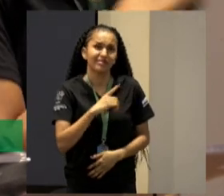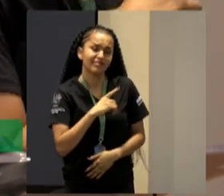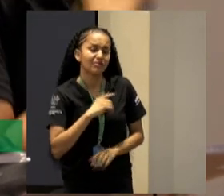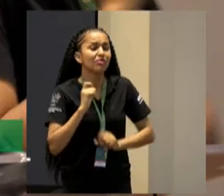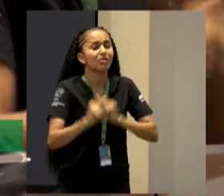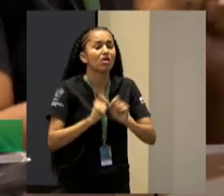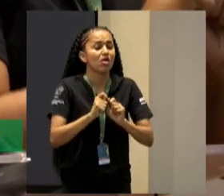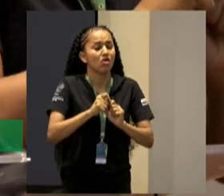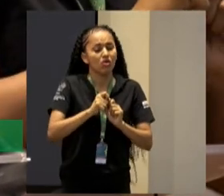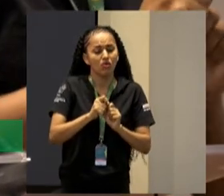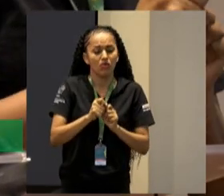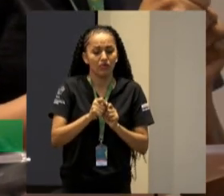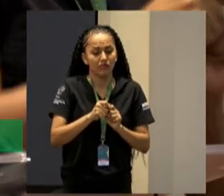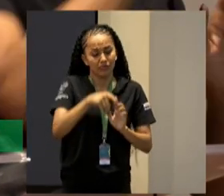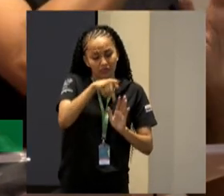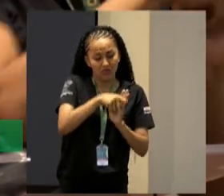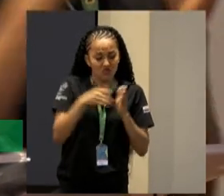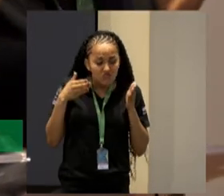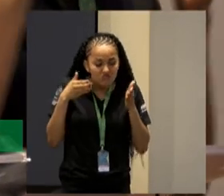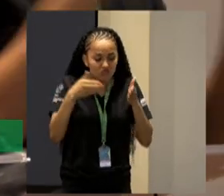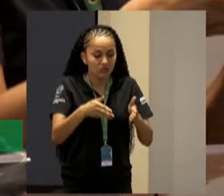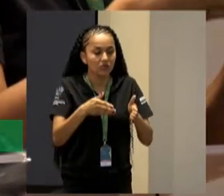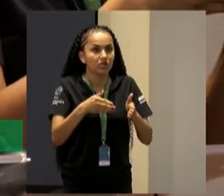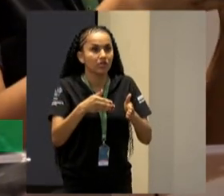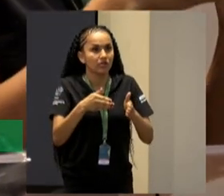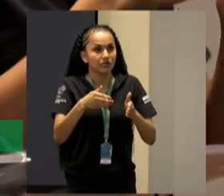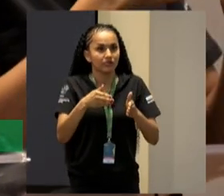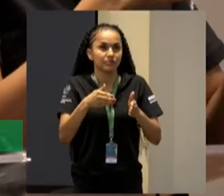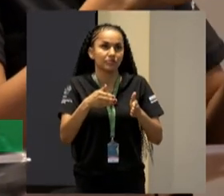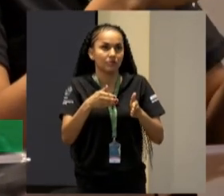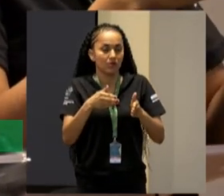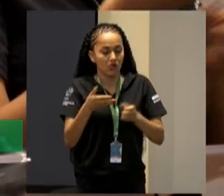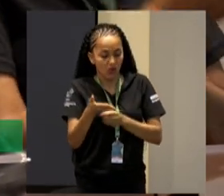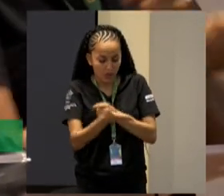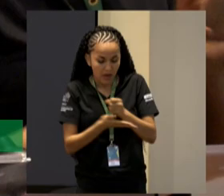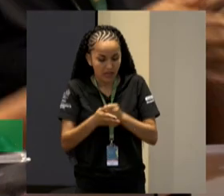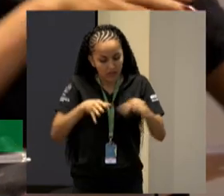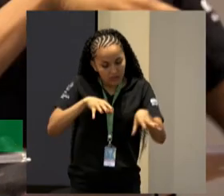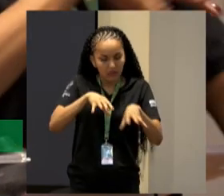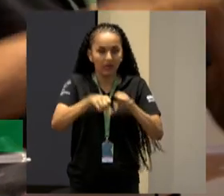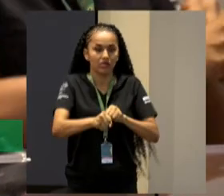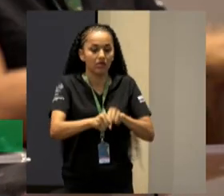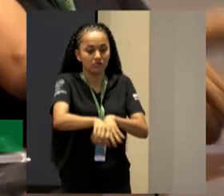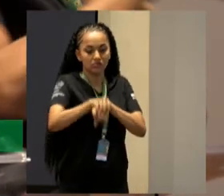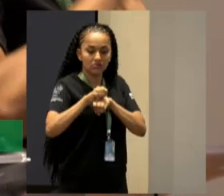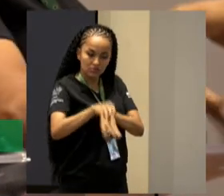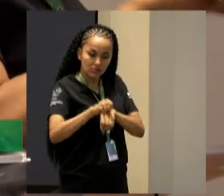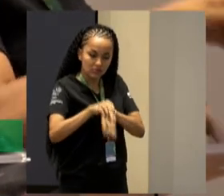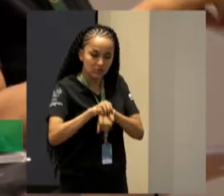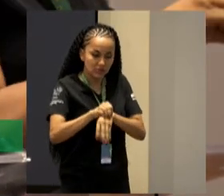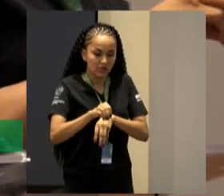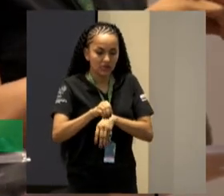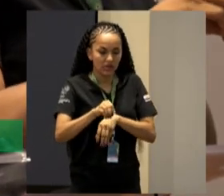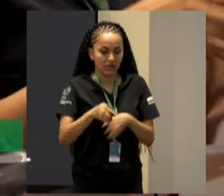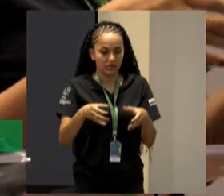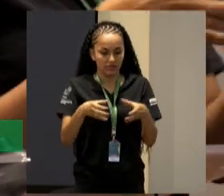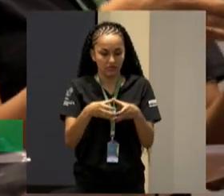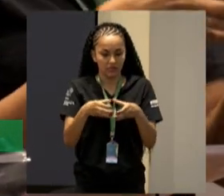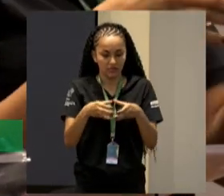então, um programa muito específico, constituído a partir da formação da educação daqueles